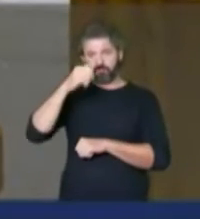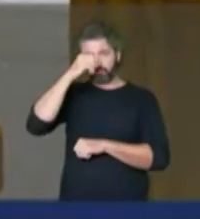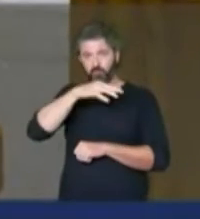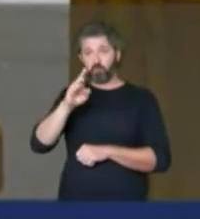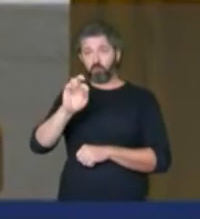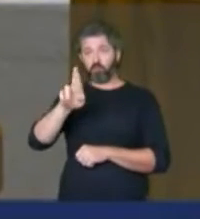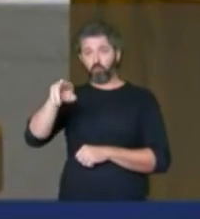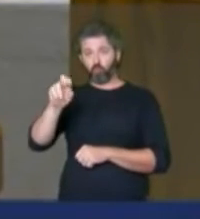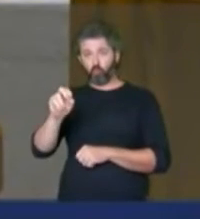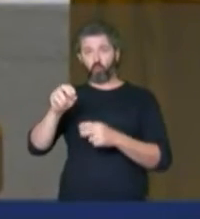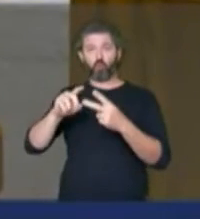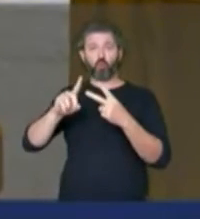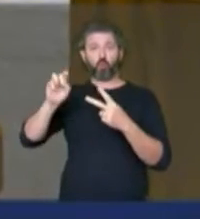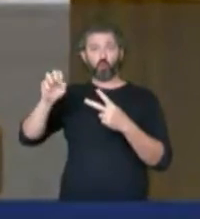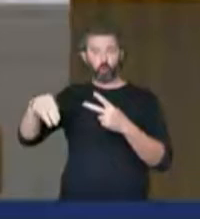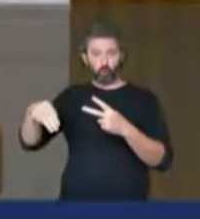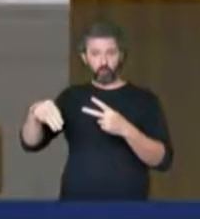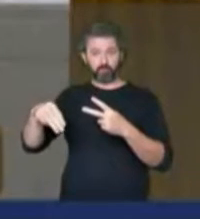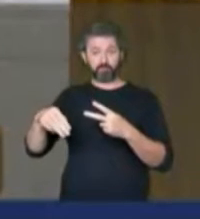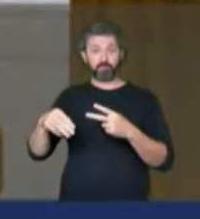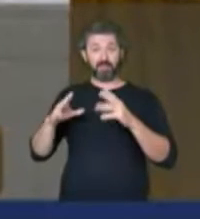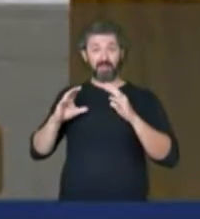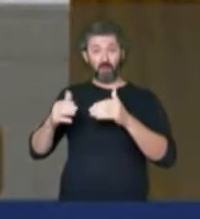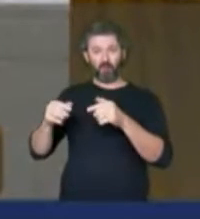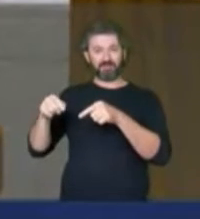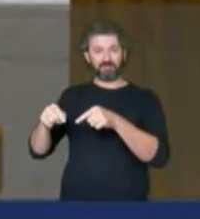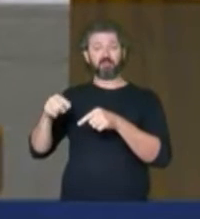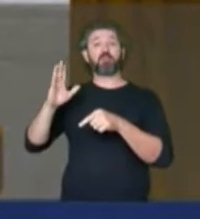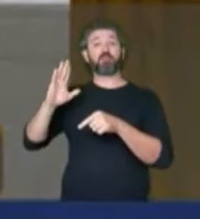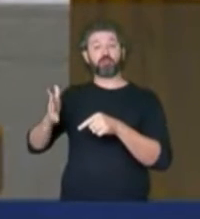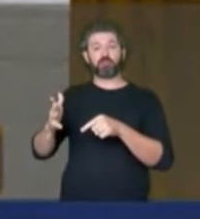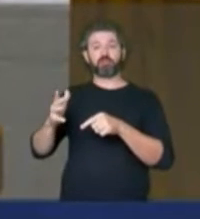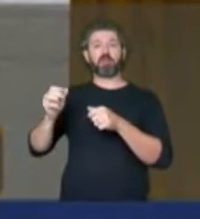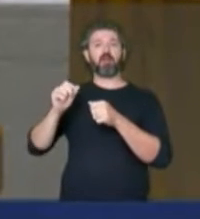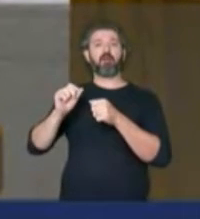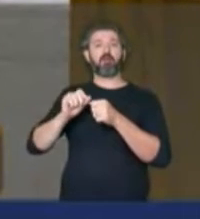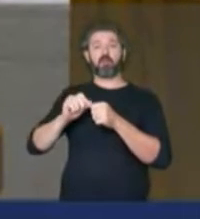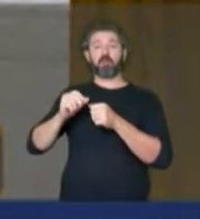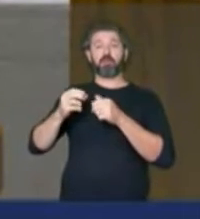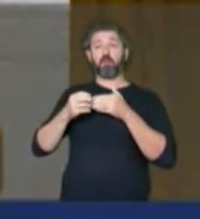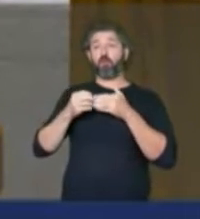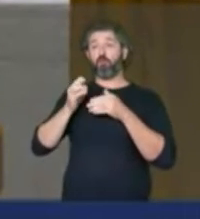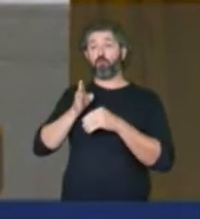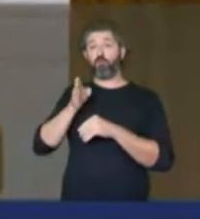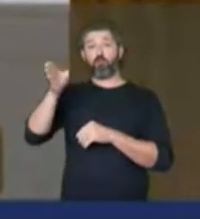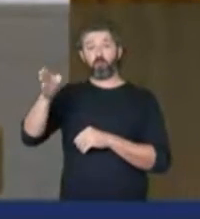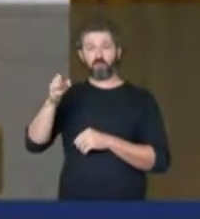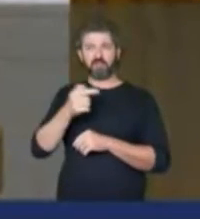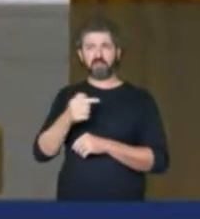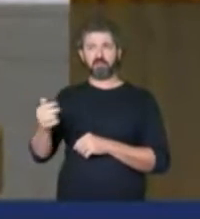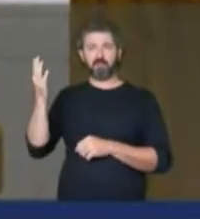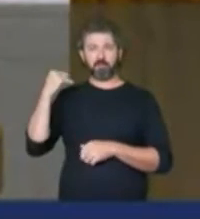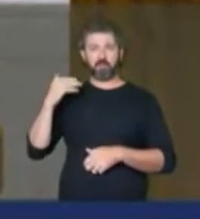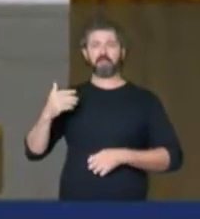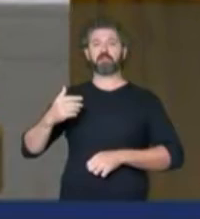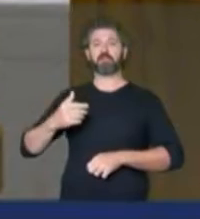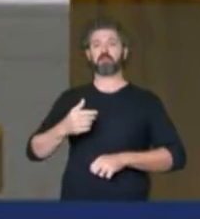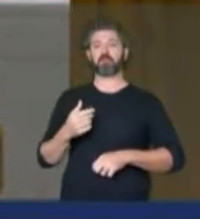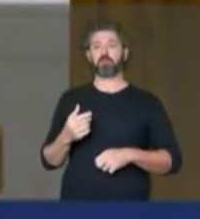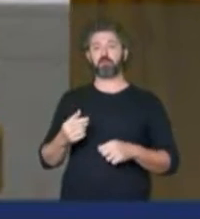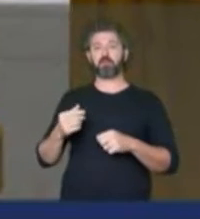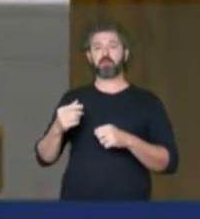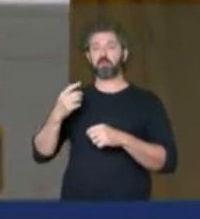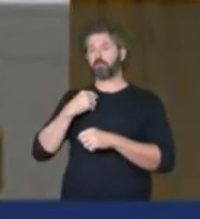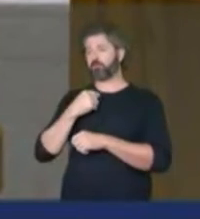assassinato do Bruno e do Dom. Nessa comissão externa, nós realizamos uma diligência semana passada. Nessa diligência,